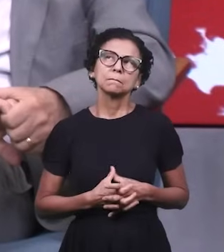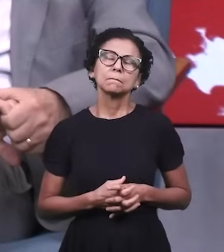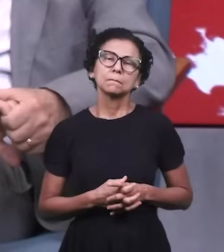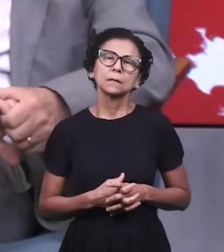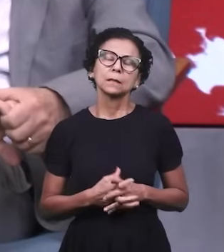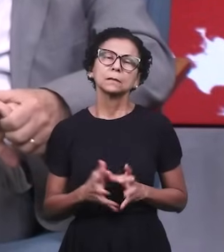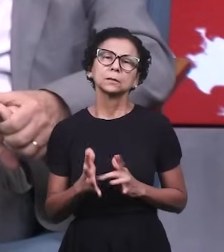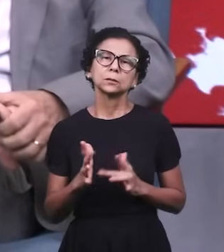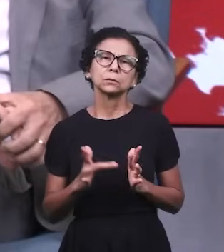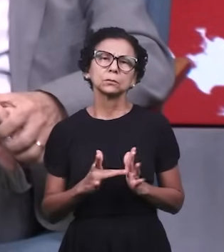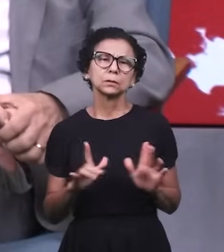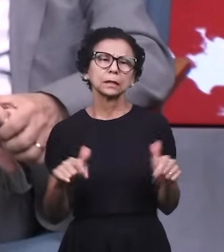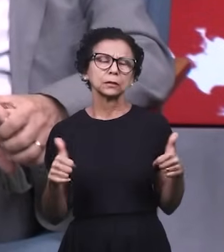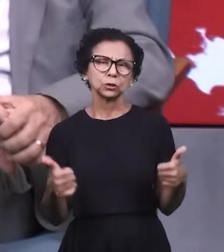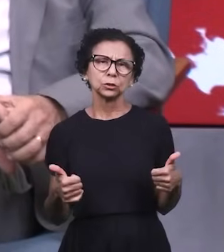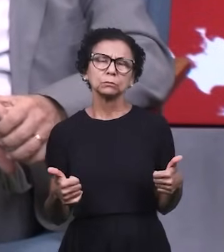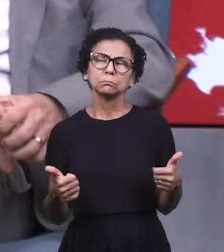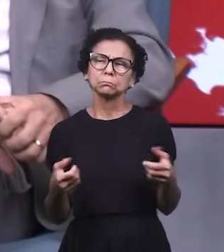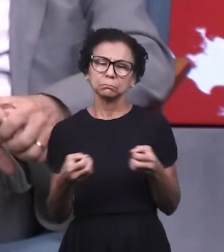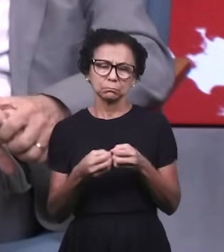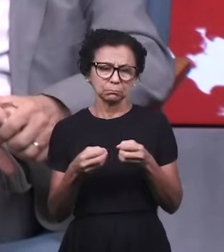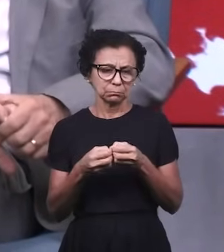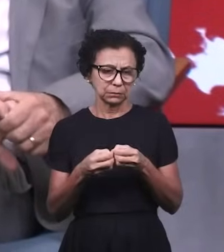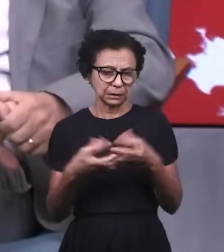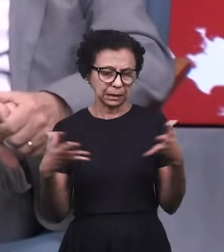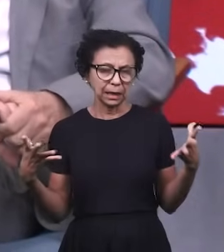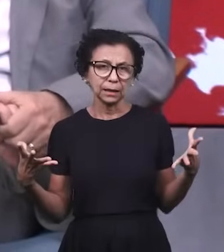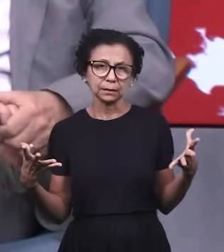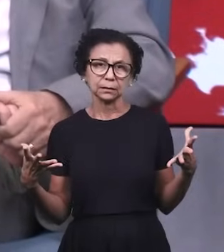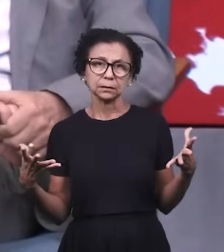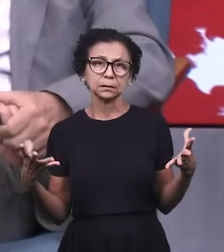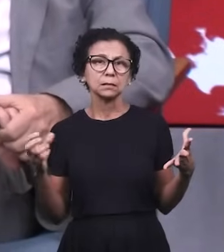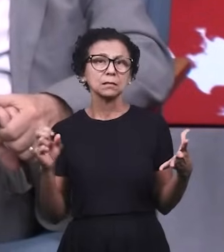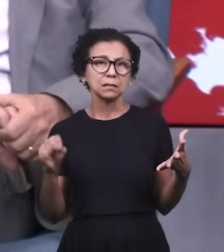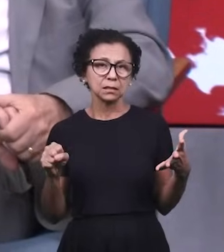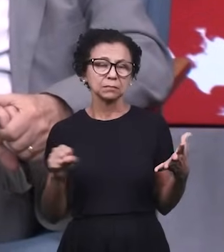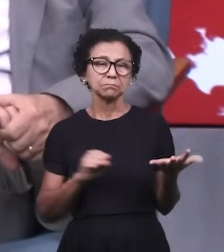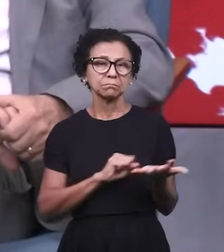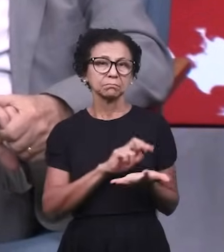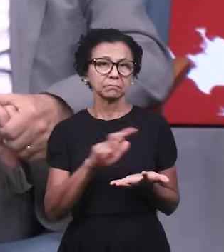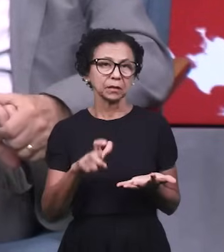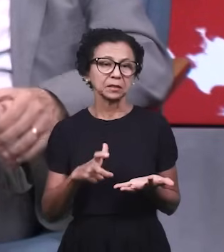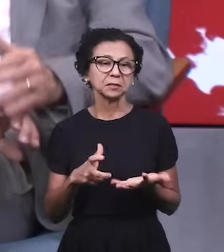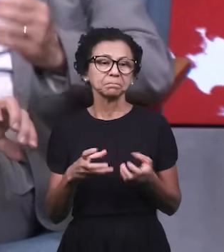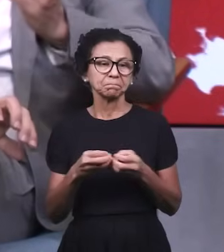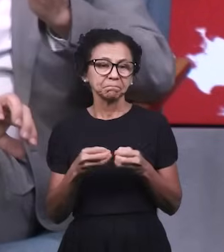maravilhas? Fez. Muitas maravilhas.